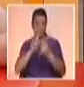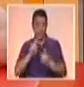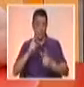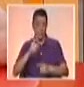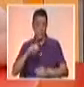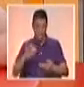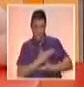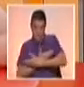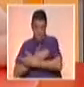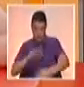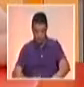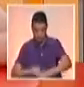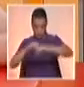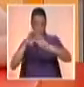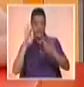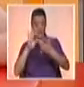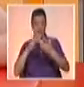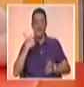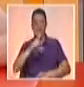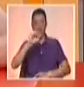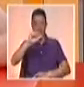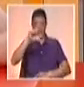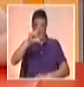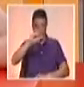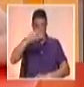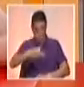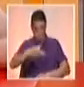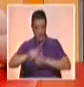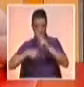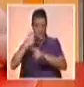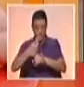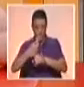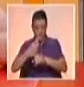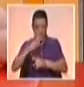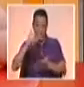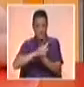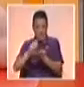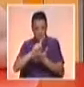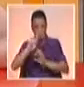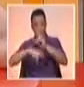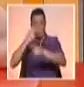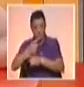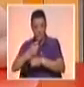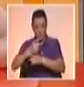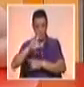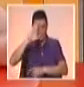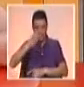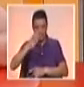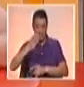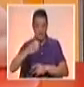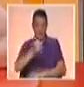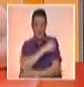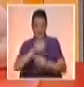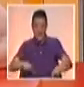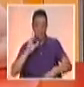creche tem contacto com a língua gestual portuguesa, a partir daí, depois no pré-escolar, primeiro ciclo, etc. Porque, como sabe, a maioria das